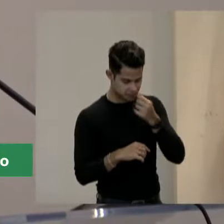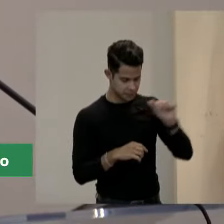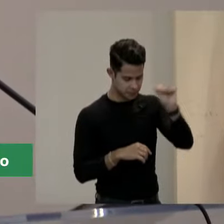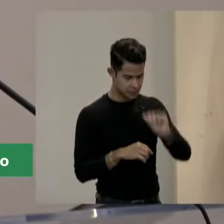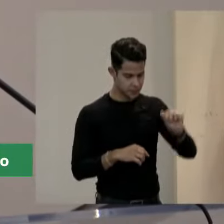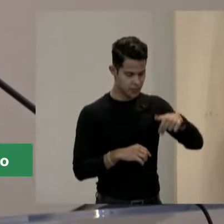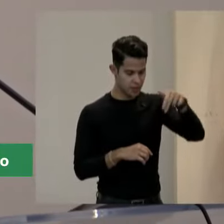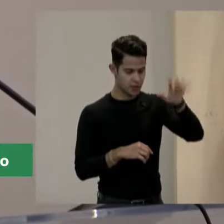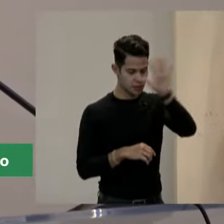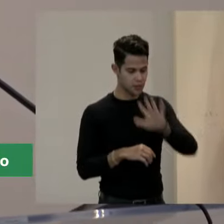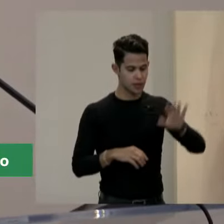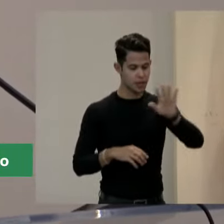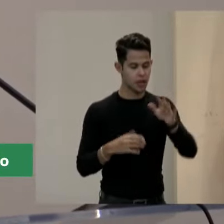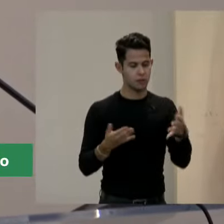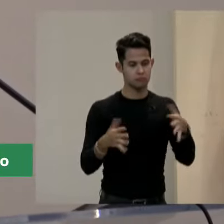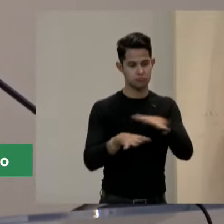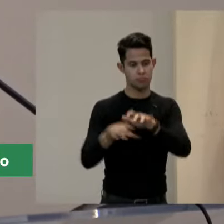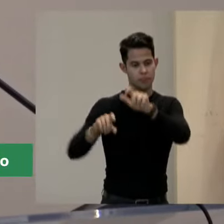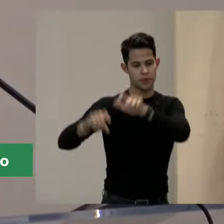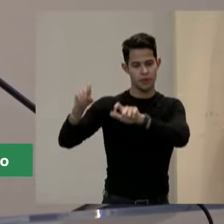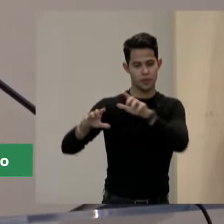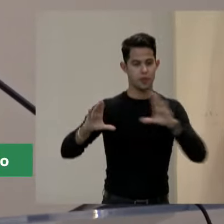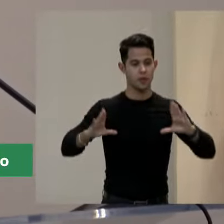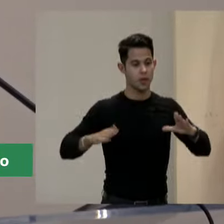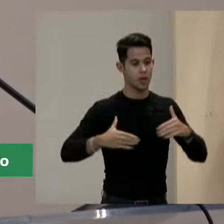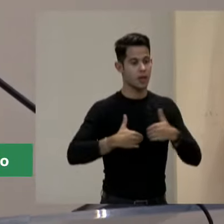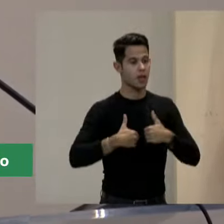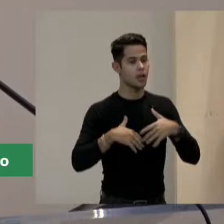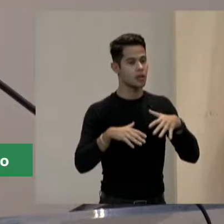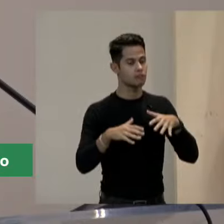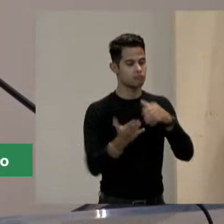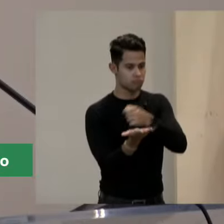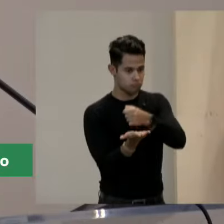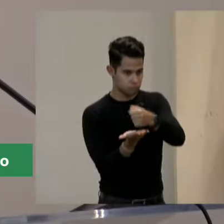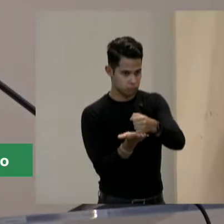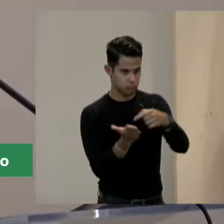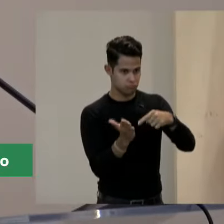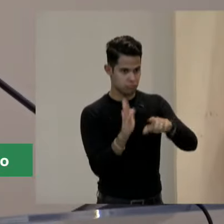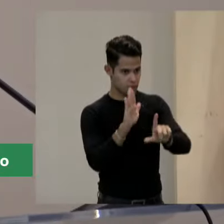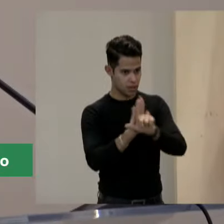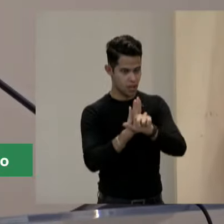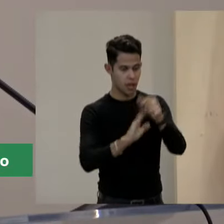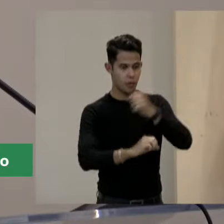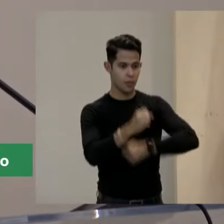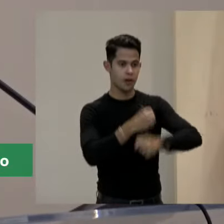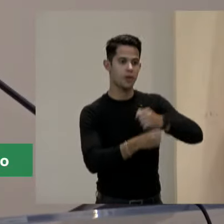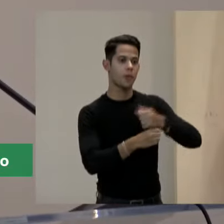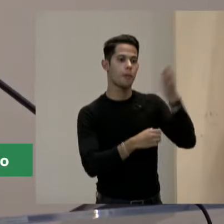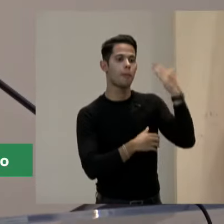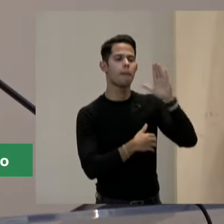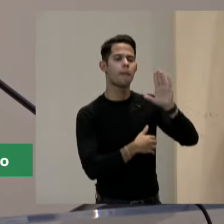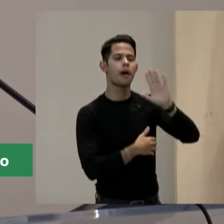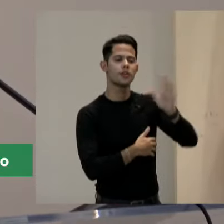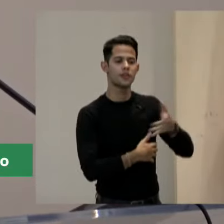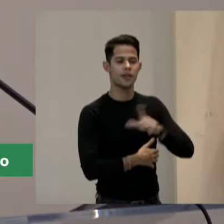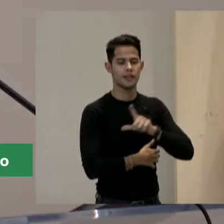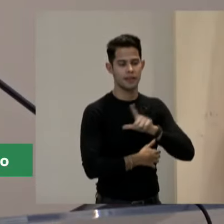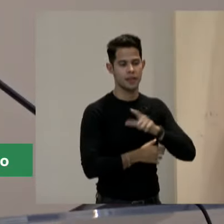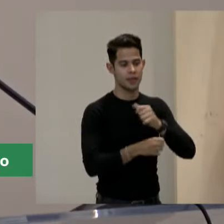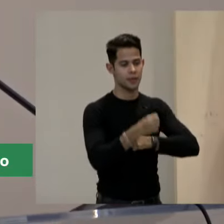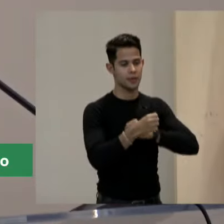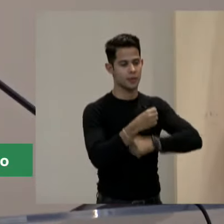Pessoas Autistas, ela se formalizou apenas no ano passado, mas ela já existe desde o ano 2020,